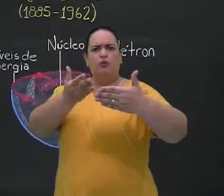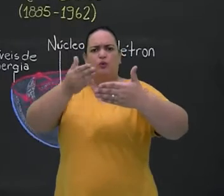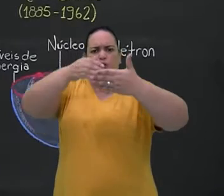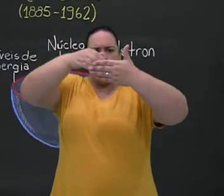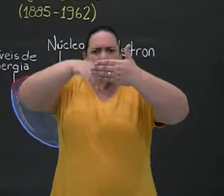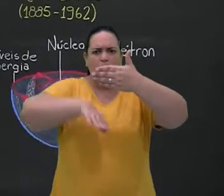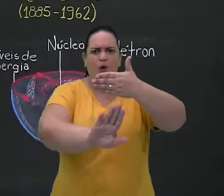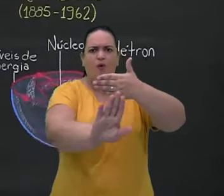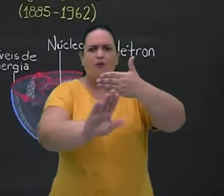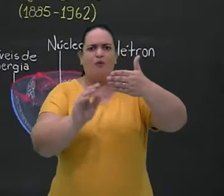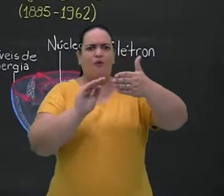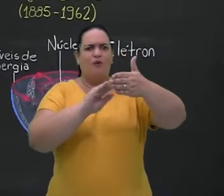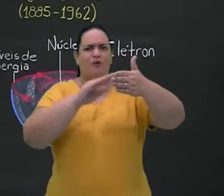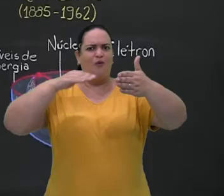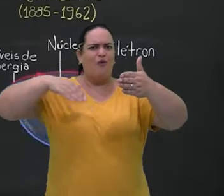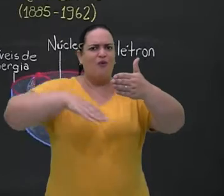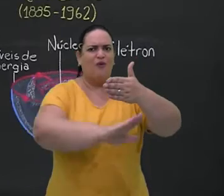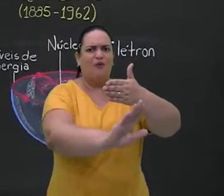maioria passava.